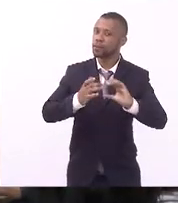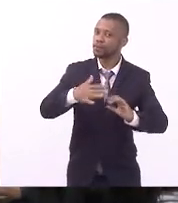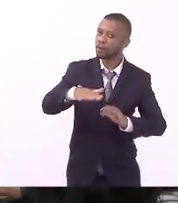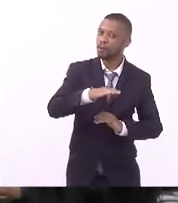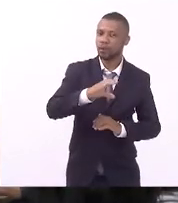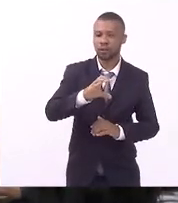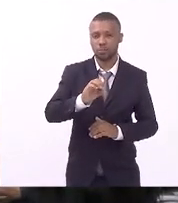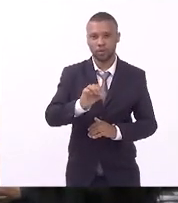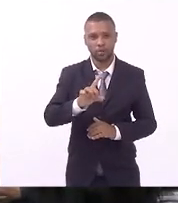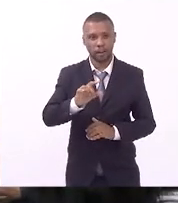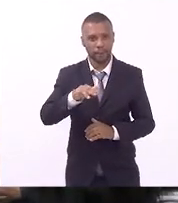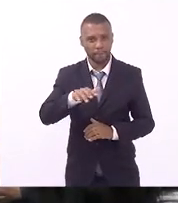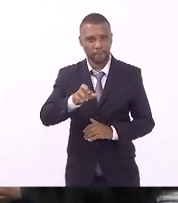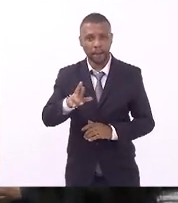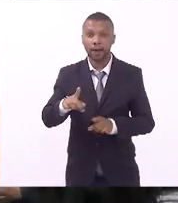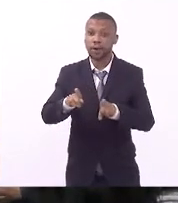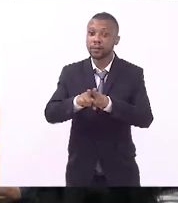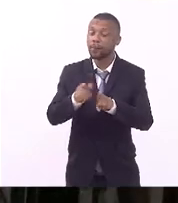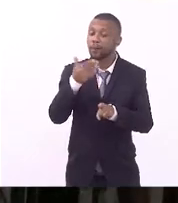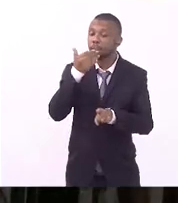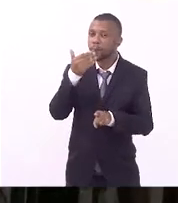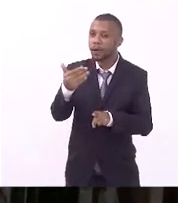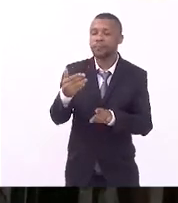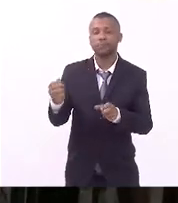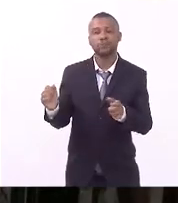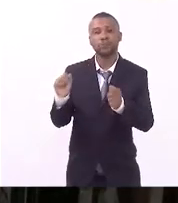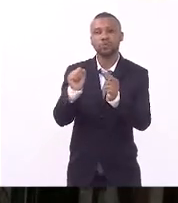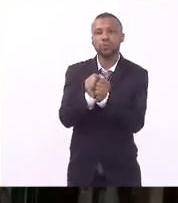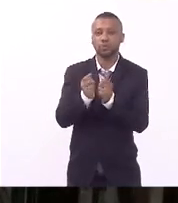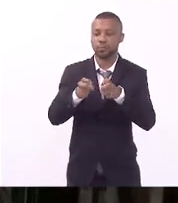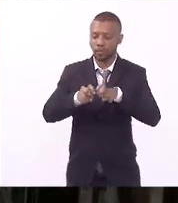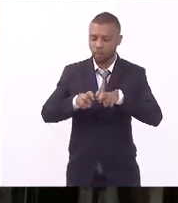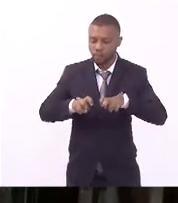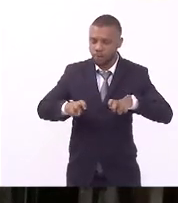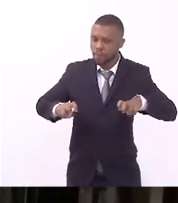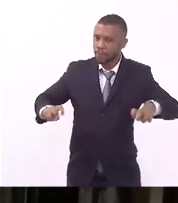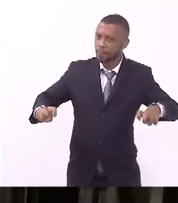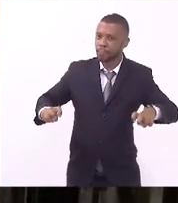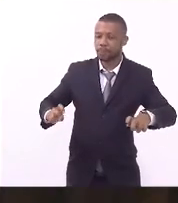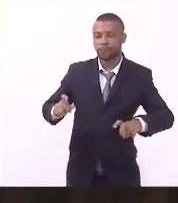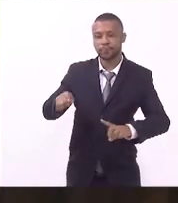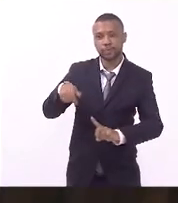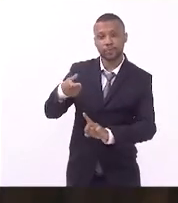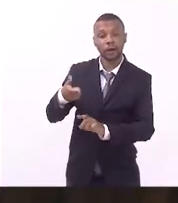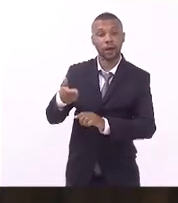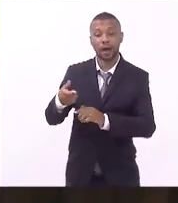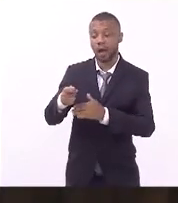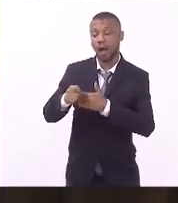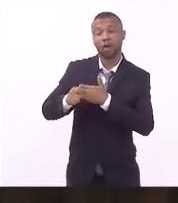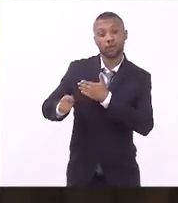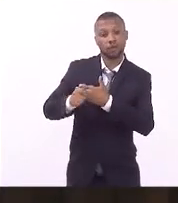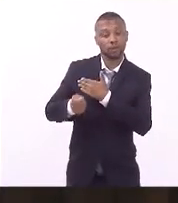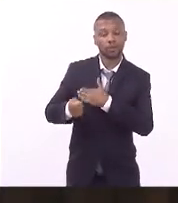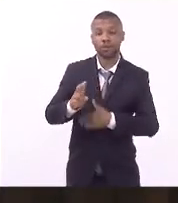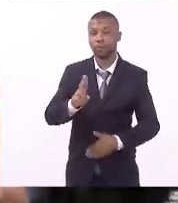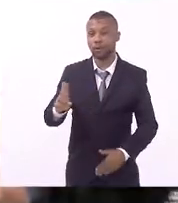Peço também que nos acompanhe na composição da mesa a jornalista Cristina